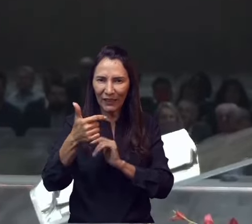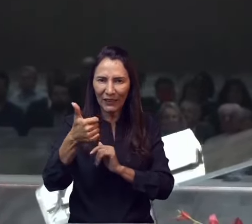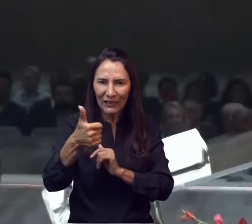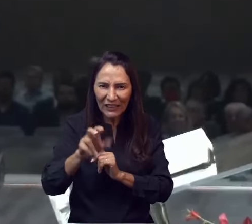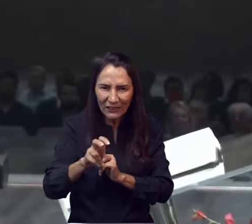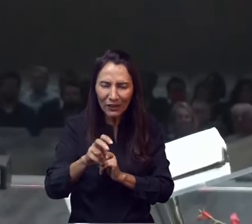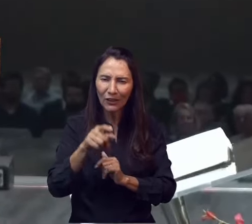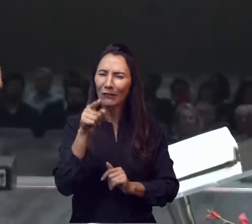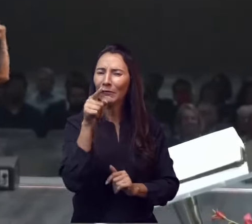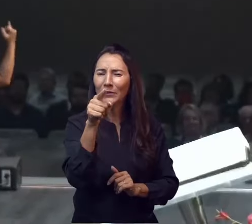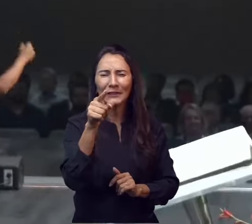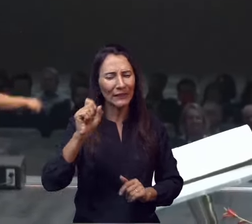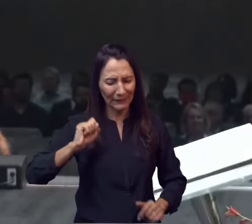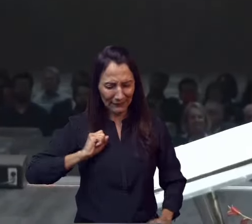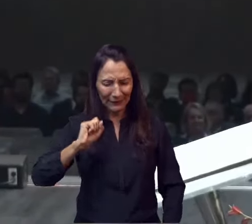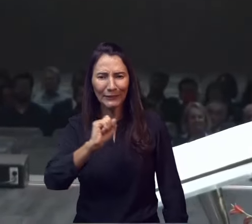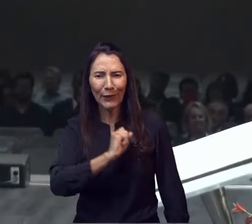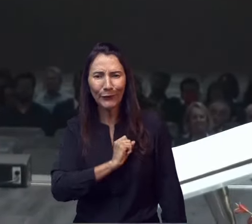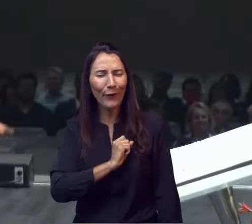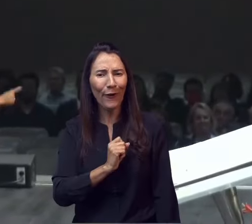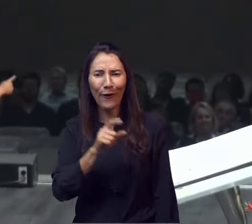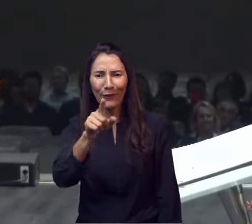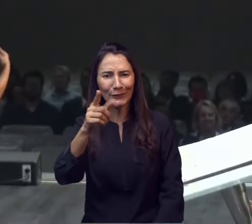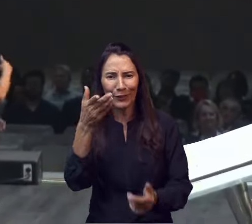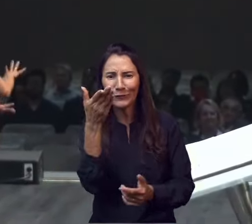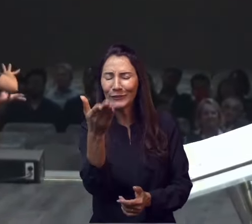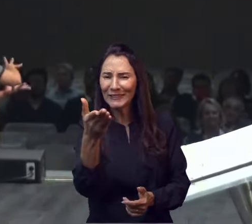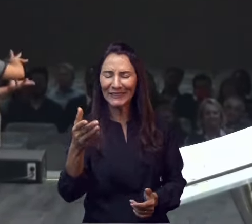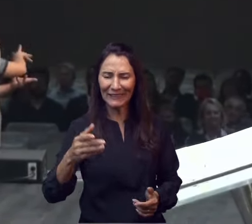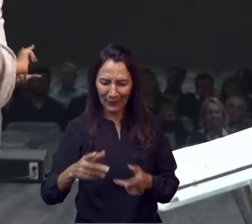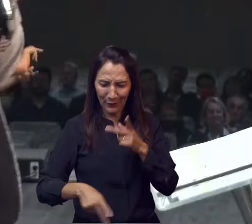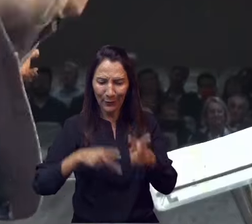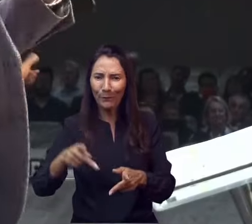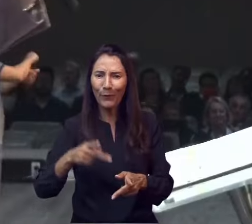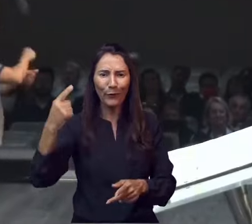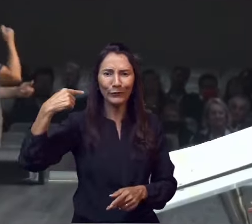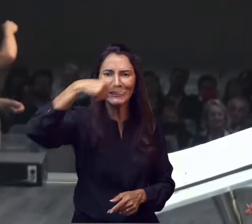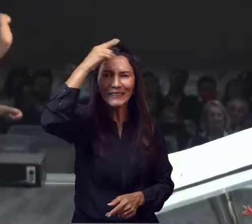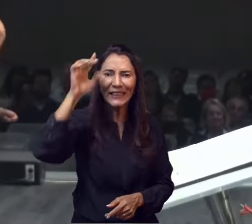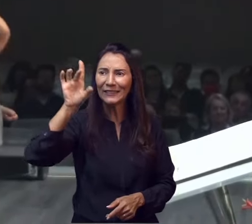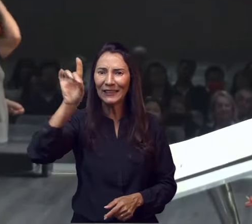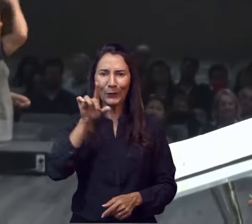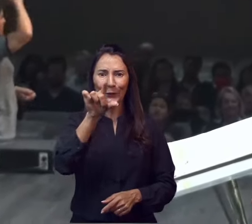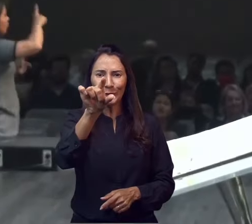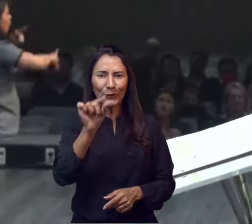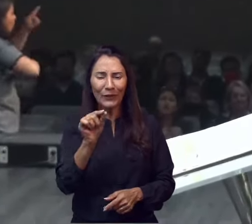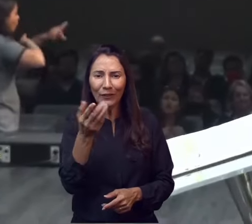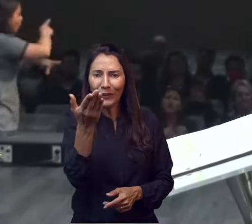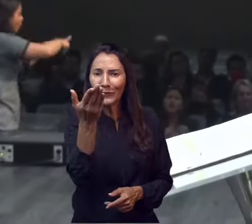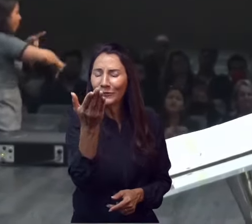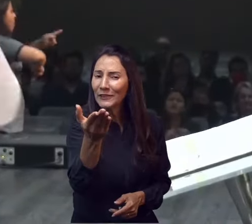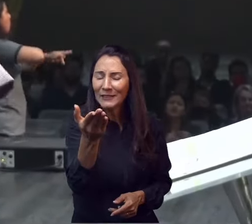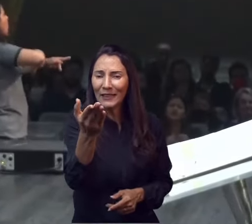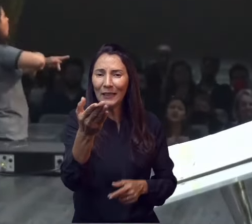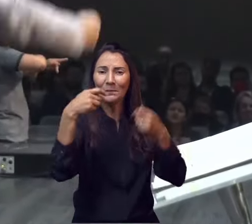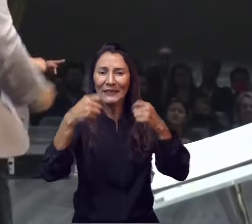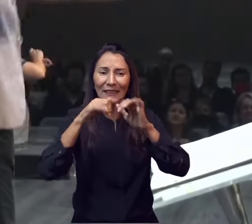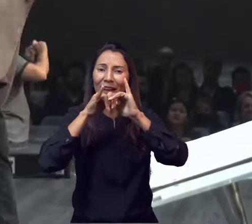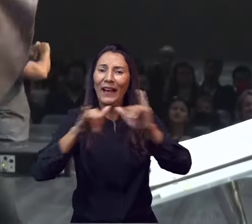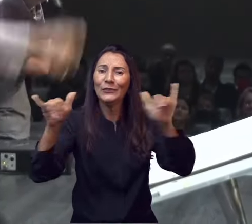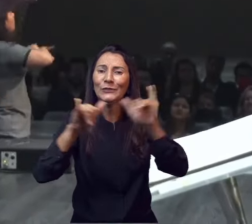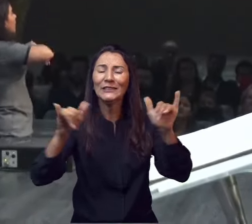o sacerdócio real a Nação santa o Povo Adquirido para anunciar as virtudes daquele